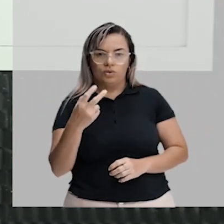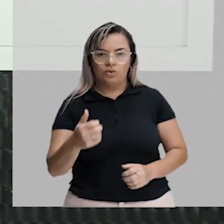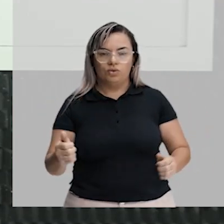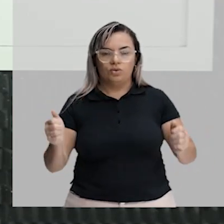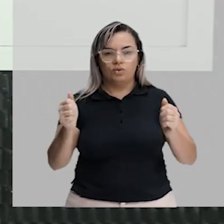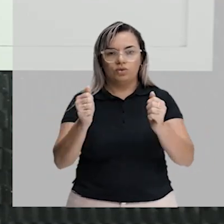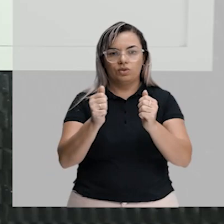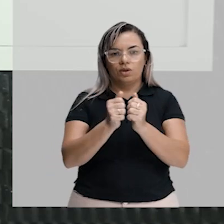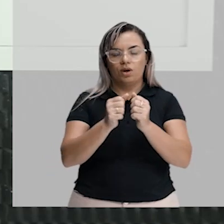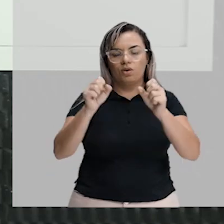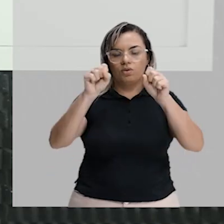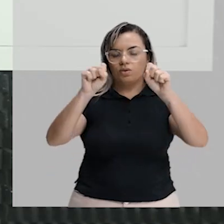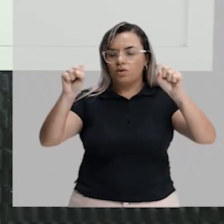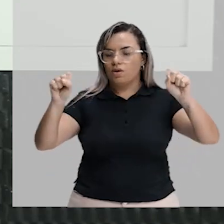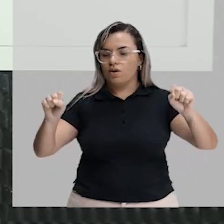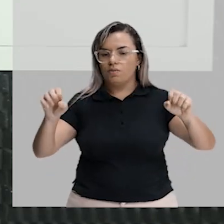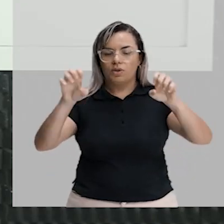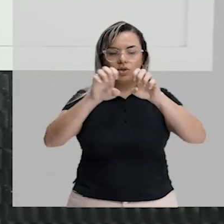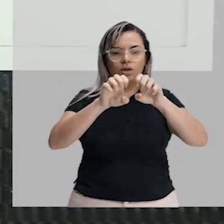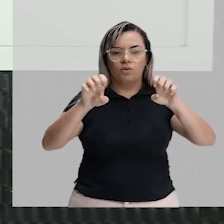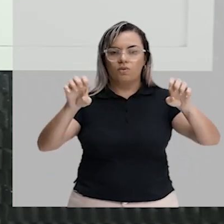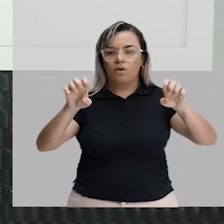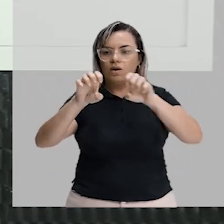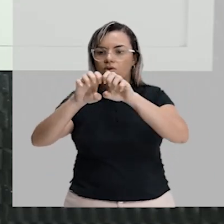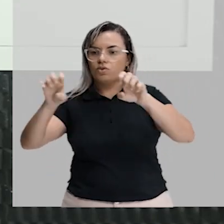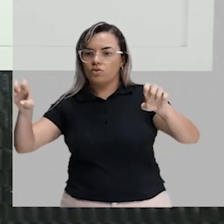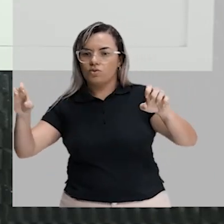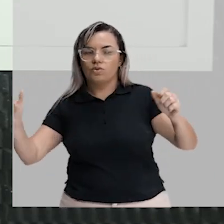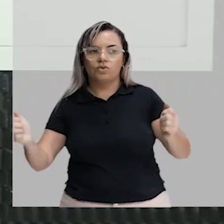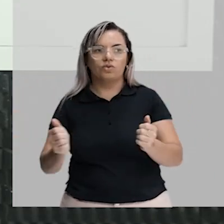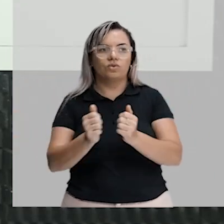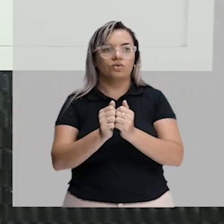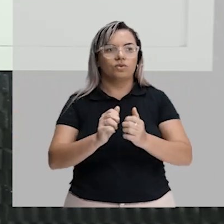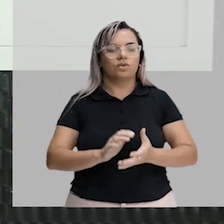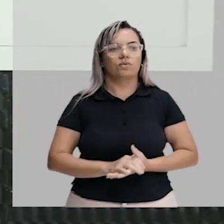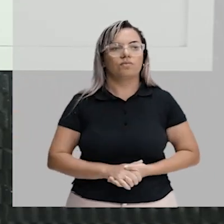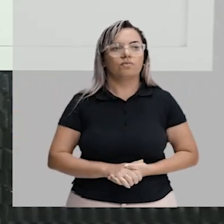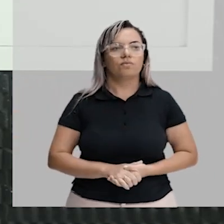equações. Tá? Montar um sistema de equações.